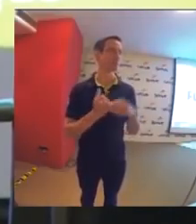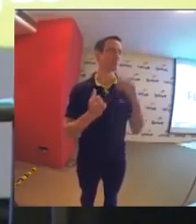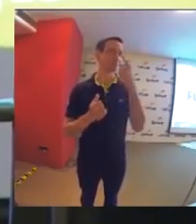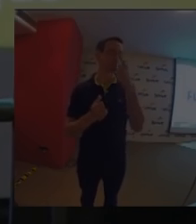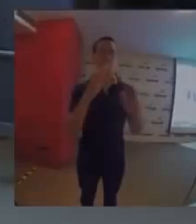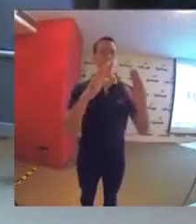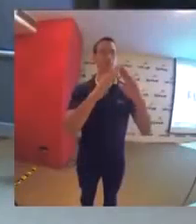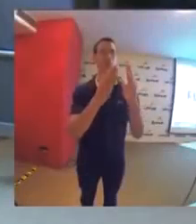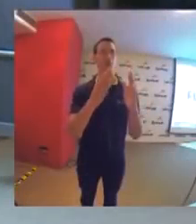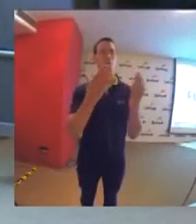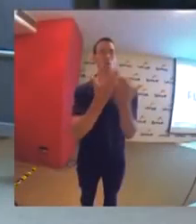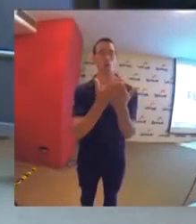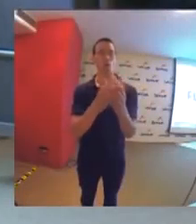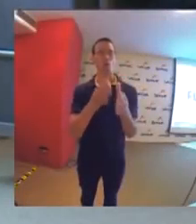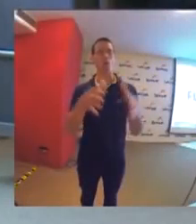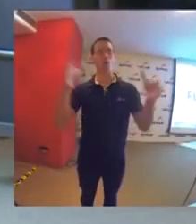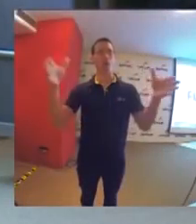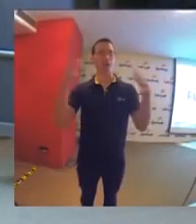A pessoa pergunta,